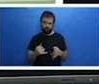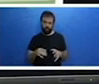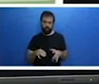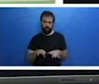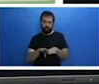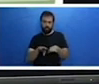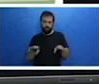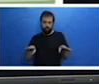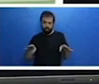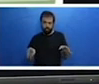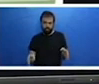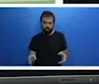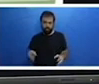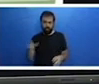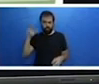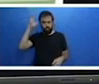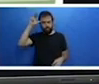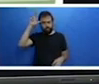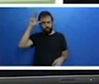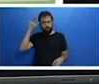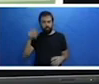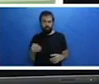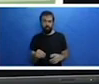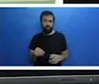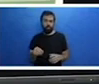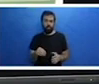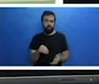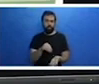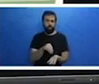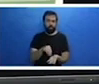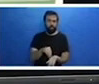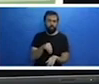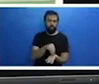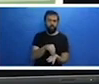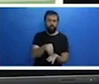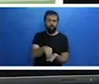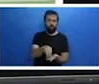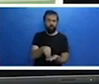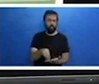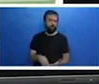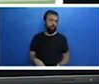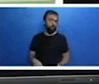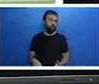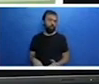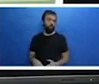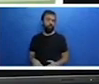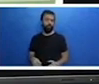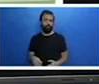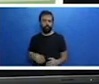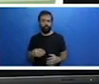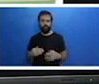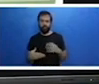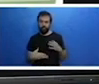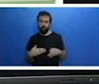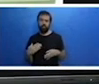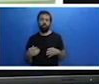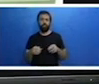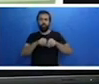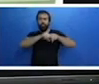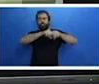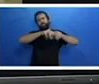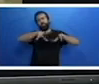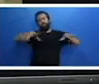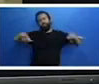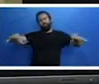as regras criadas pelos franceses, o jogo foi exportado para a Inglaterra e para as Américas, né? Aí se